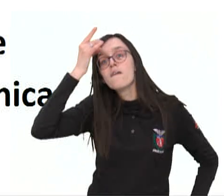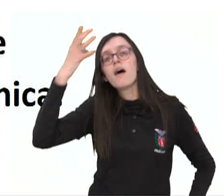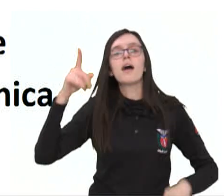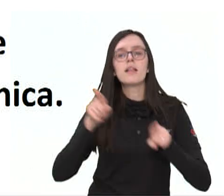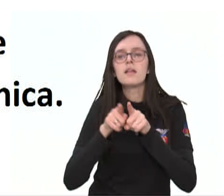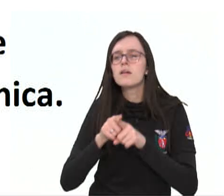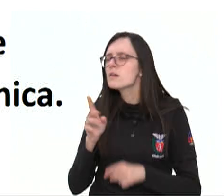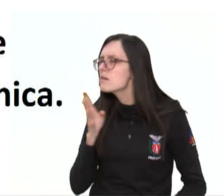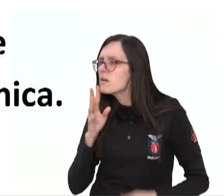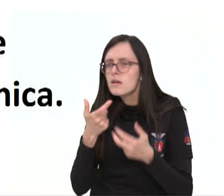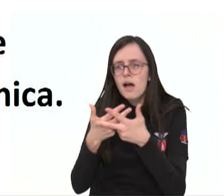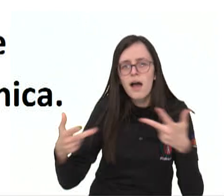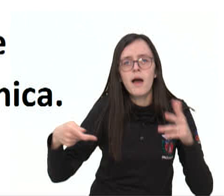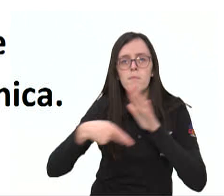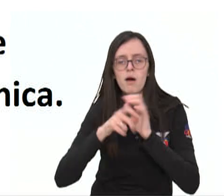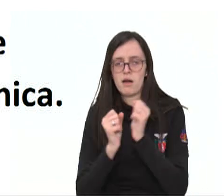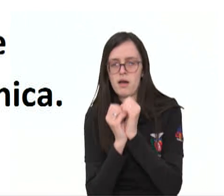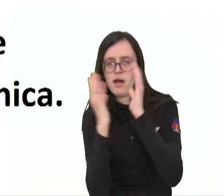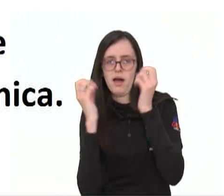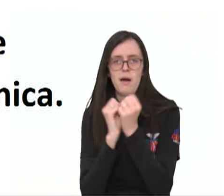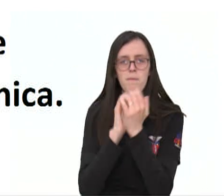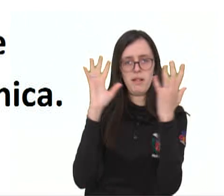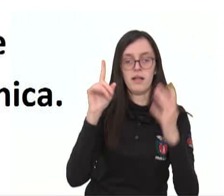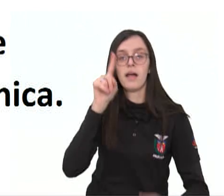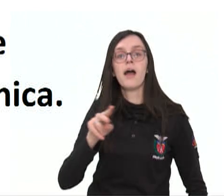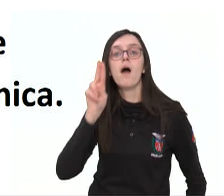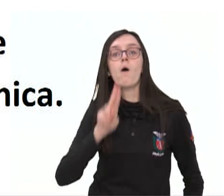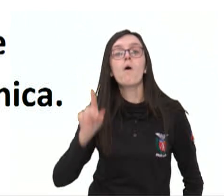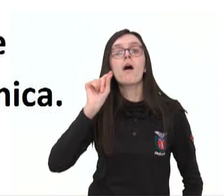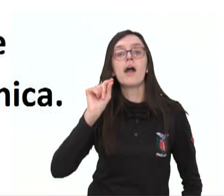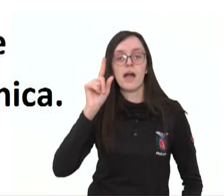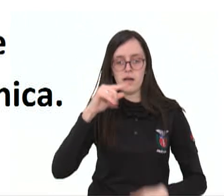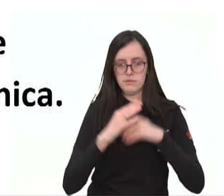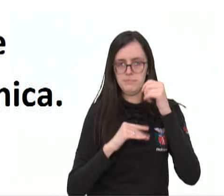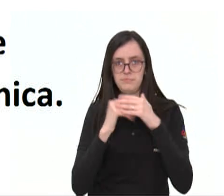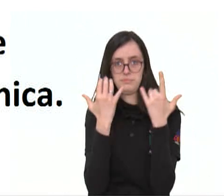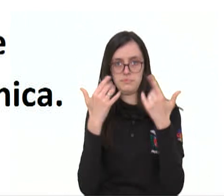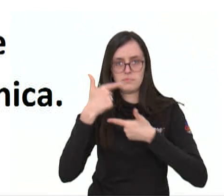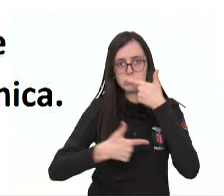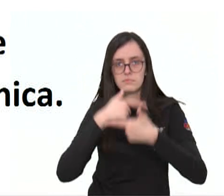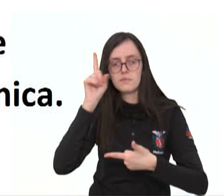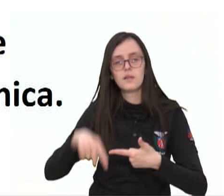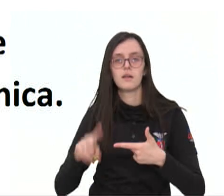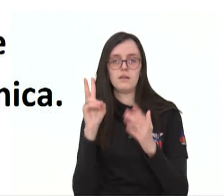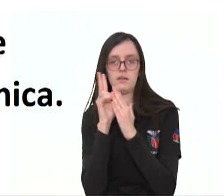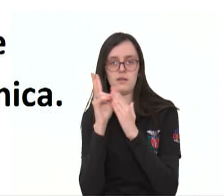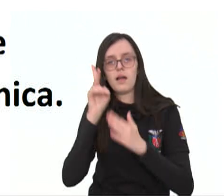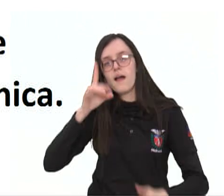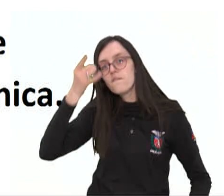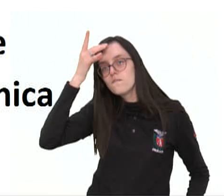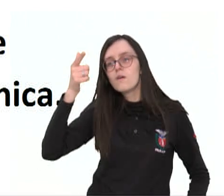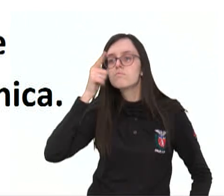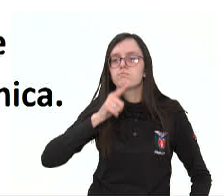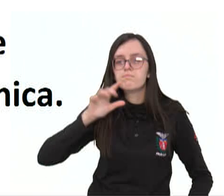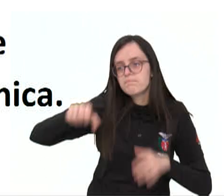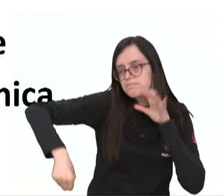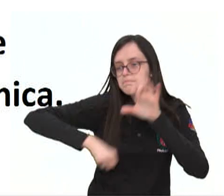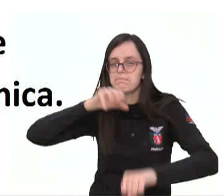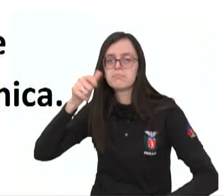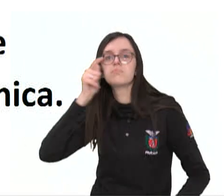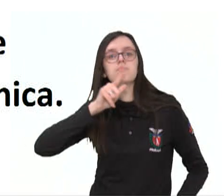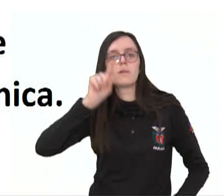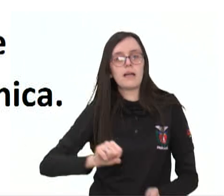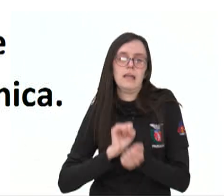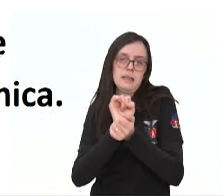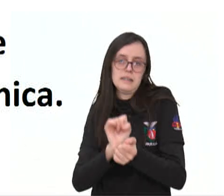pelos conhecimentos das plantas. Então, o uso da mão de obra indígena por esses dois motivos. Facilidade de se conseguir